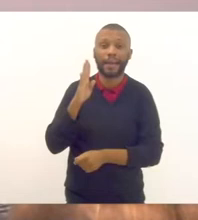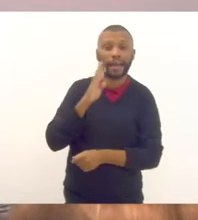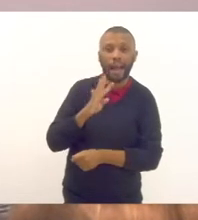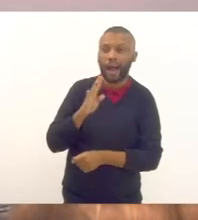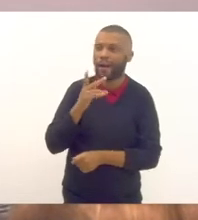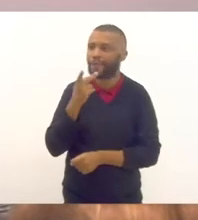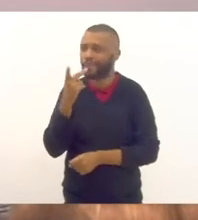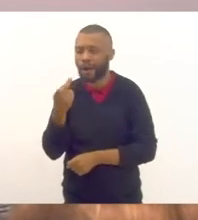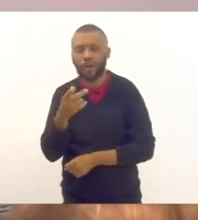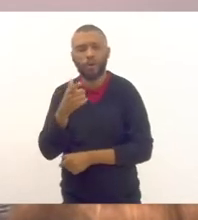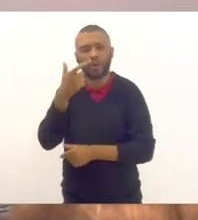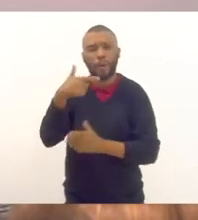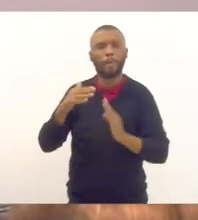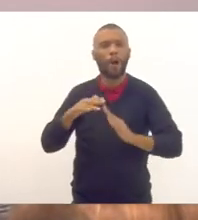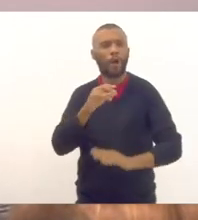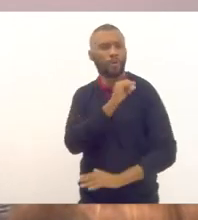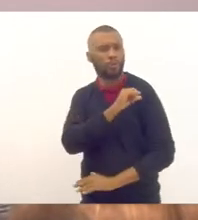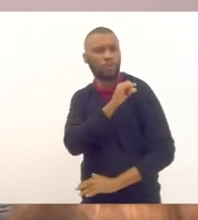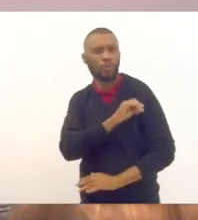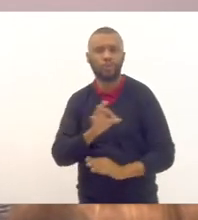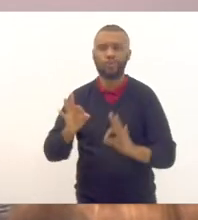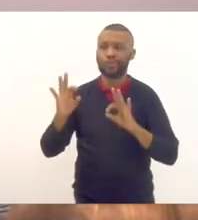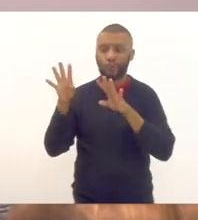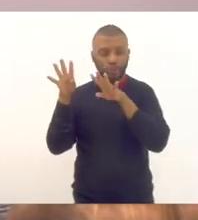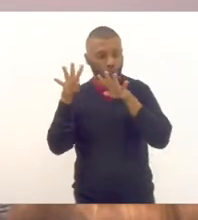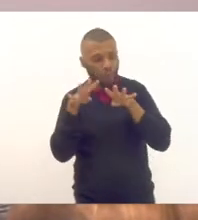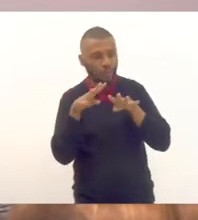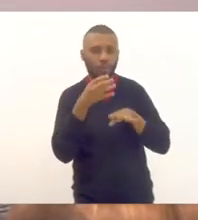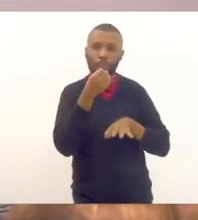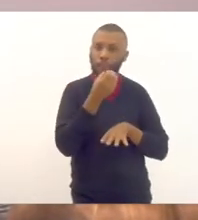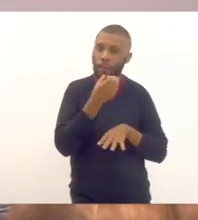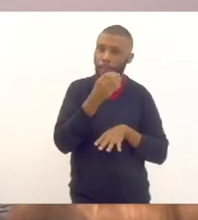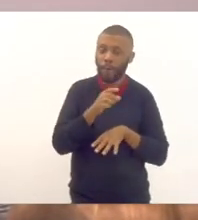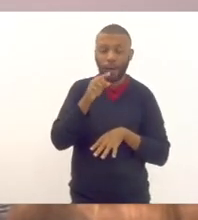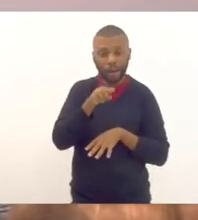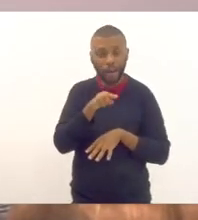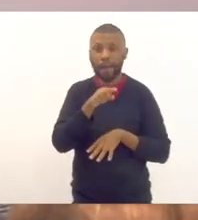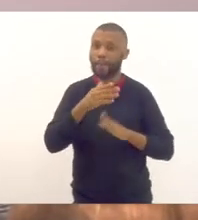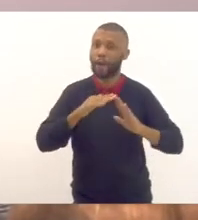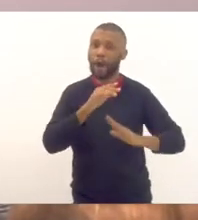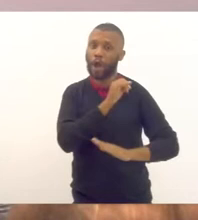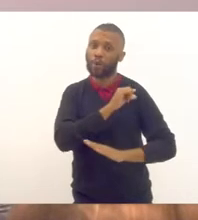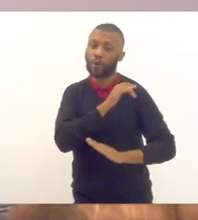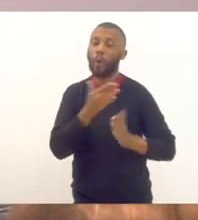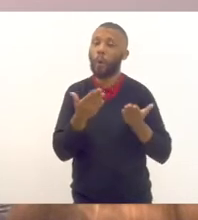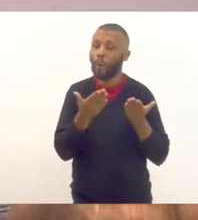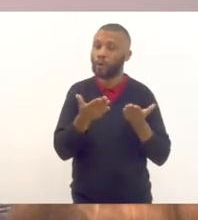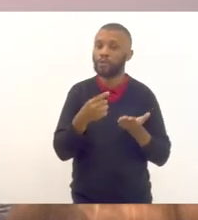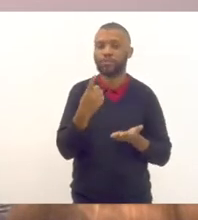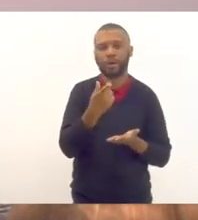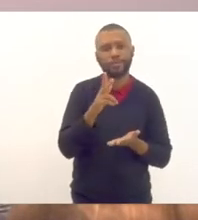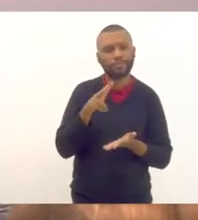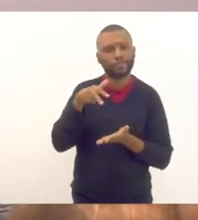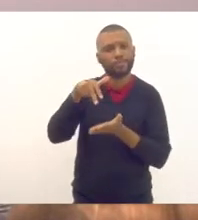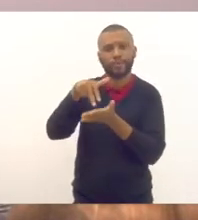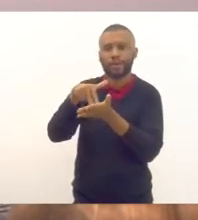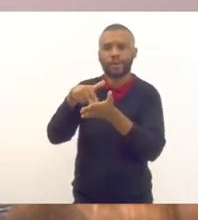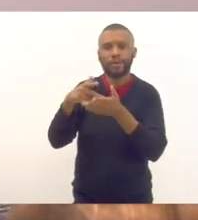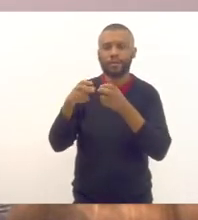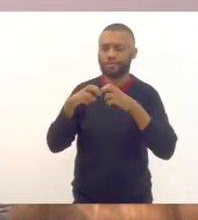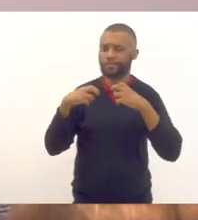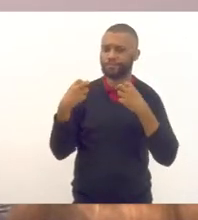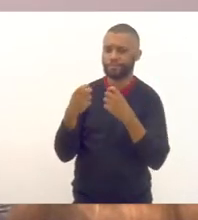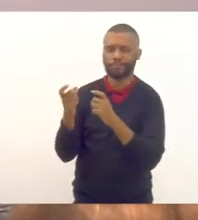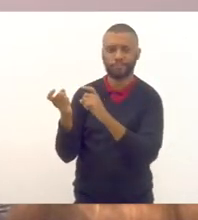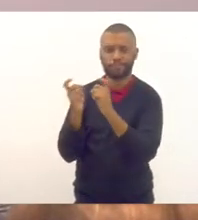carioca, era arrumado, né? O pessoal gostava, pô, é o carioca. Hoje em dia a gente chega numa mesa de reunião,